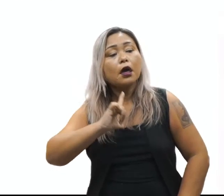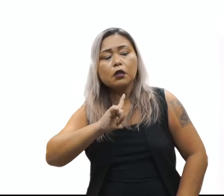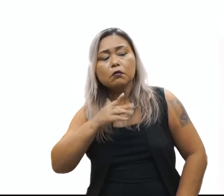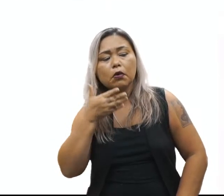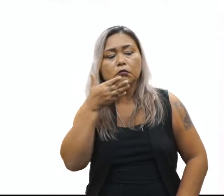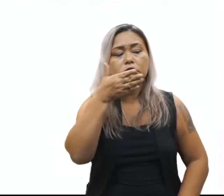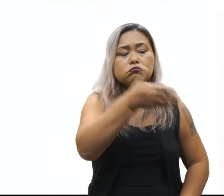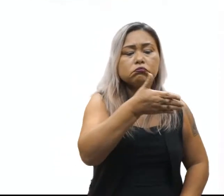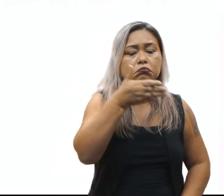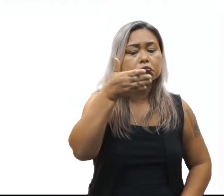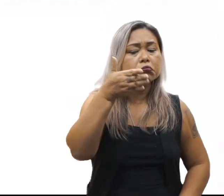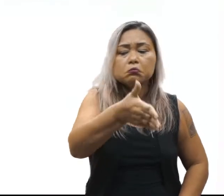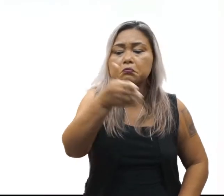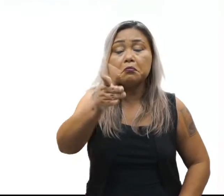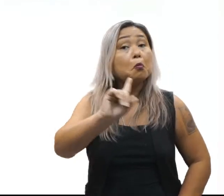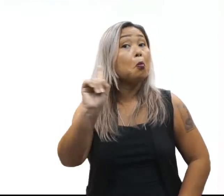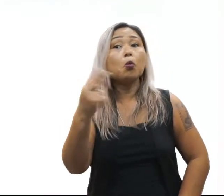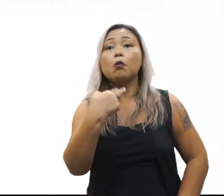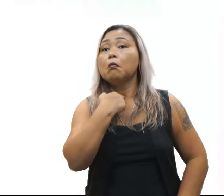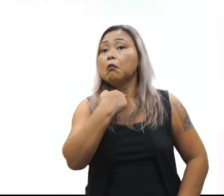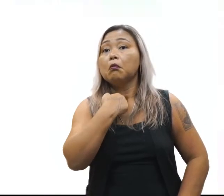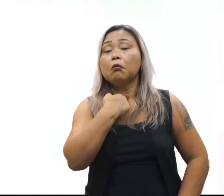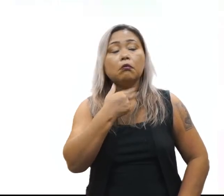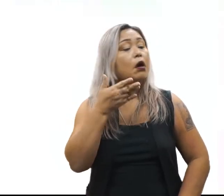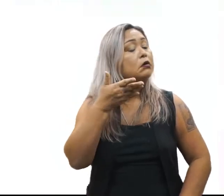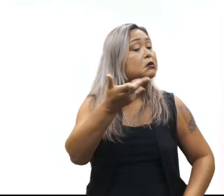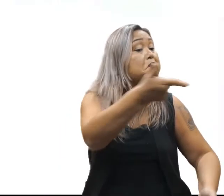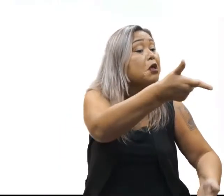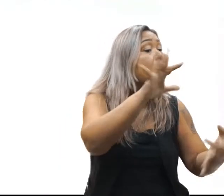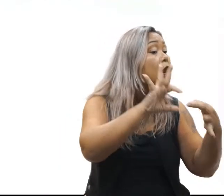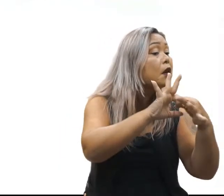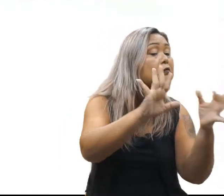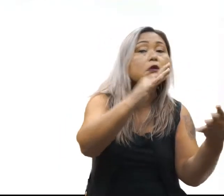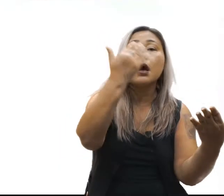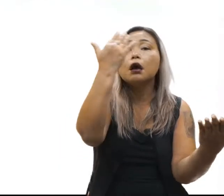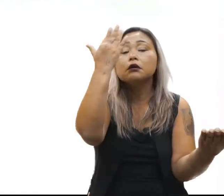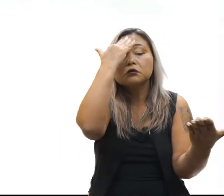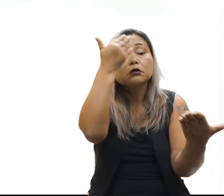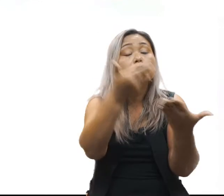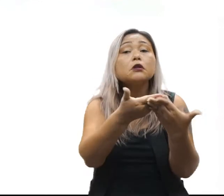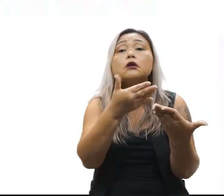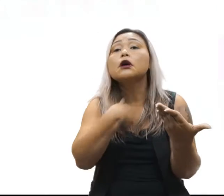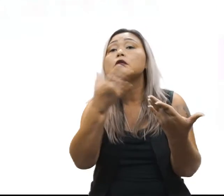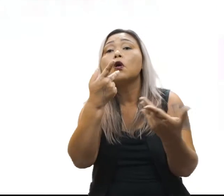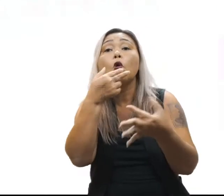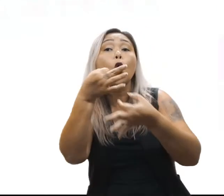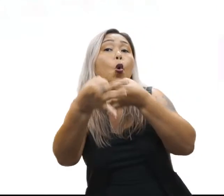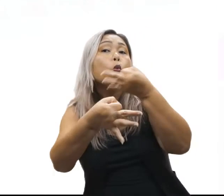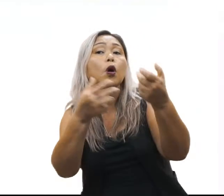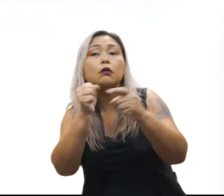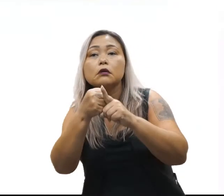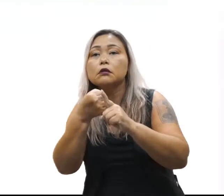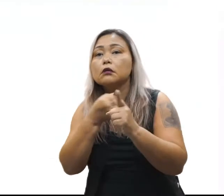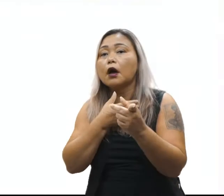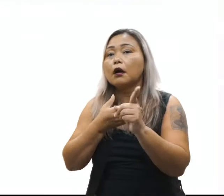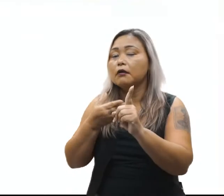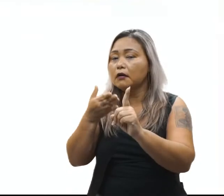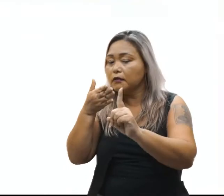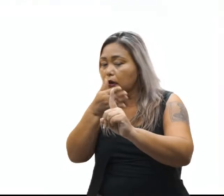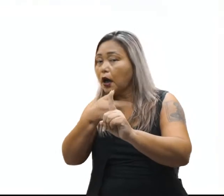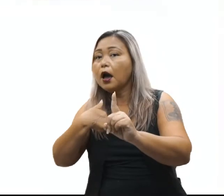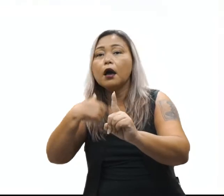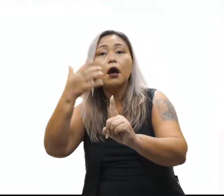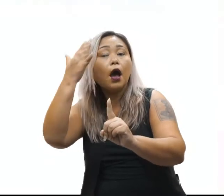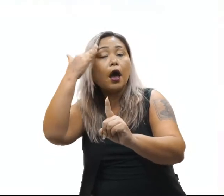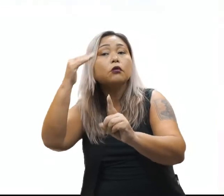liberdades desse indivíduo, ou seja, liberdade de crença, de se expressar, de não ser perseguido pelo seu pensamento.